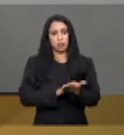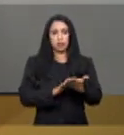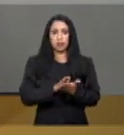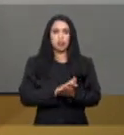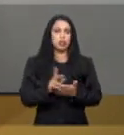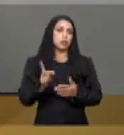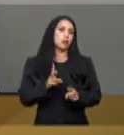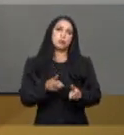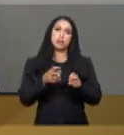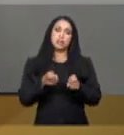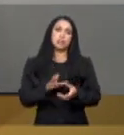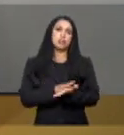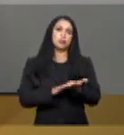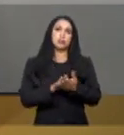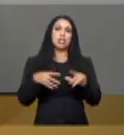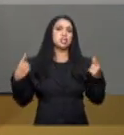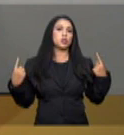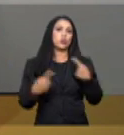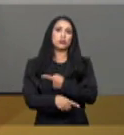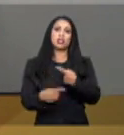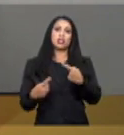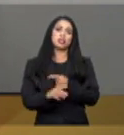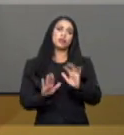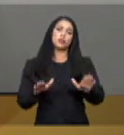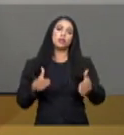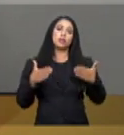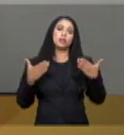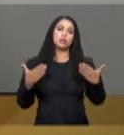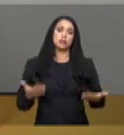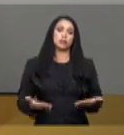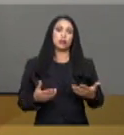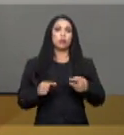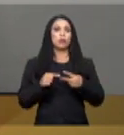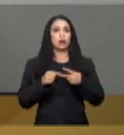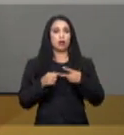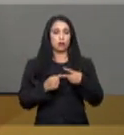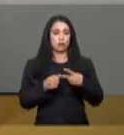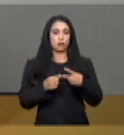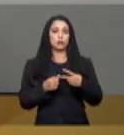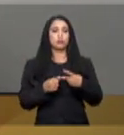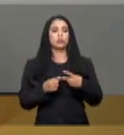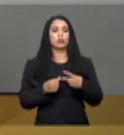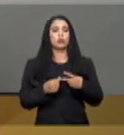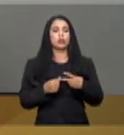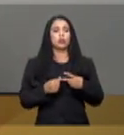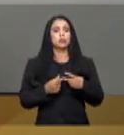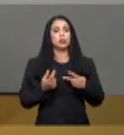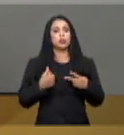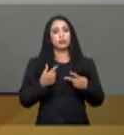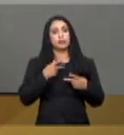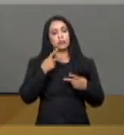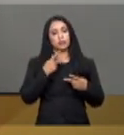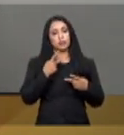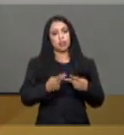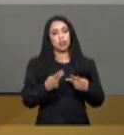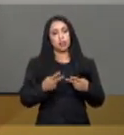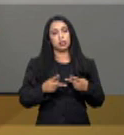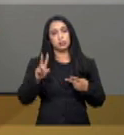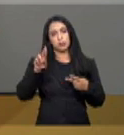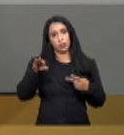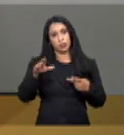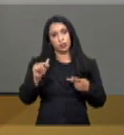não vejo nenhuma contradição e, portanto, passo a outro tópico que foi realçado pela